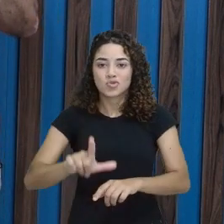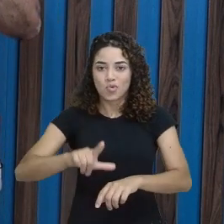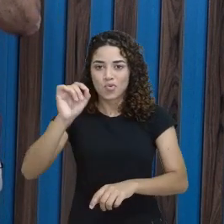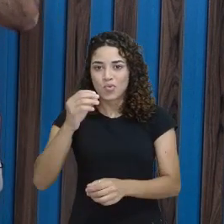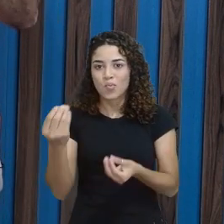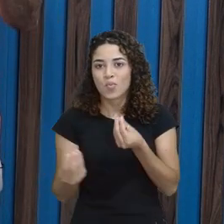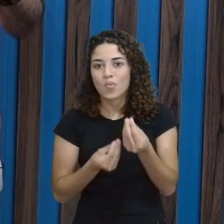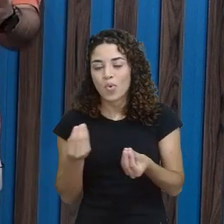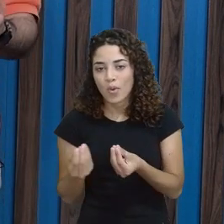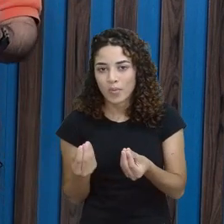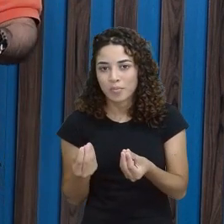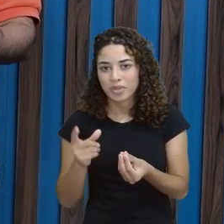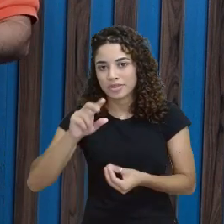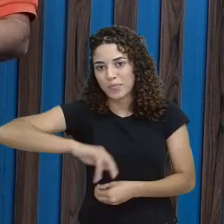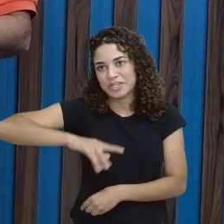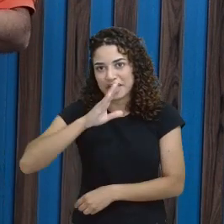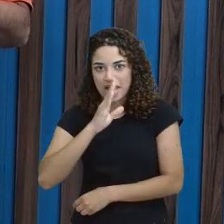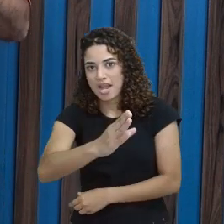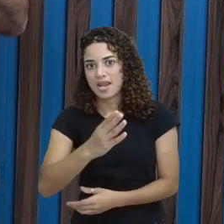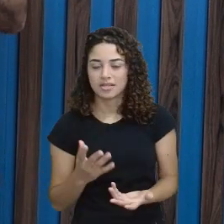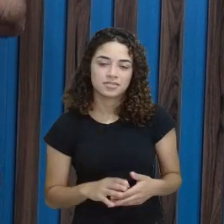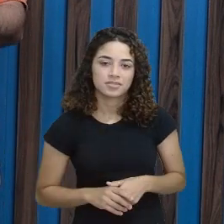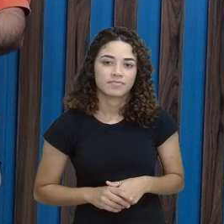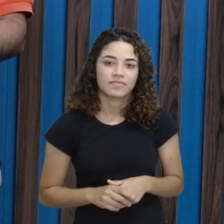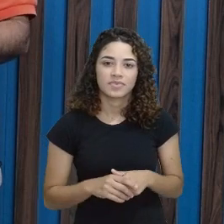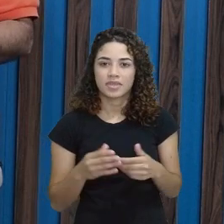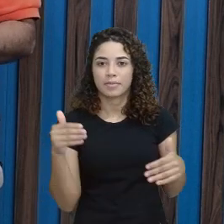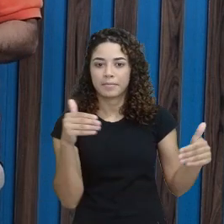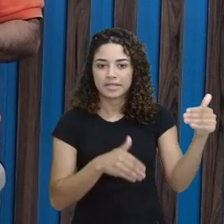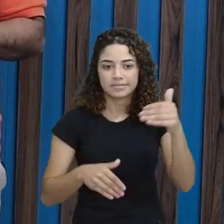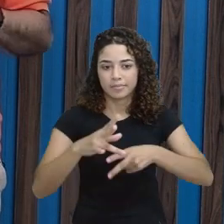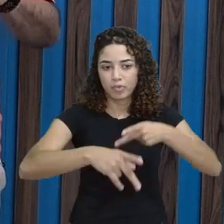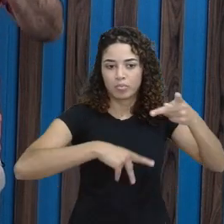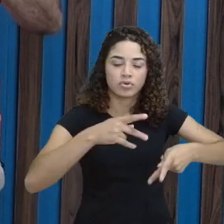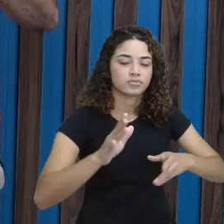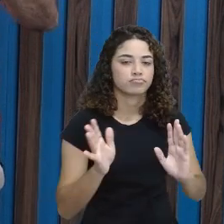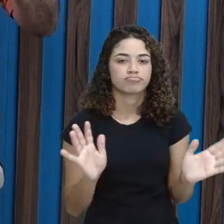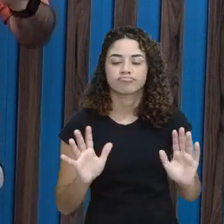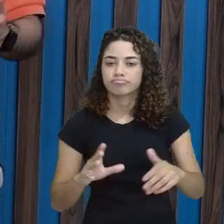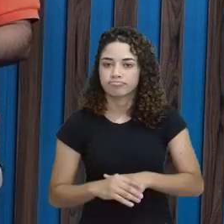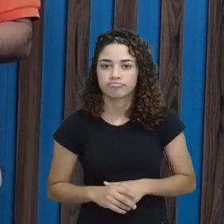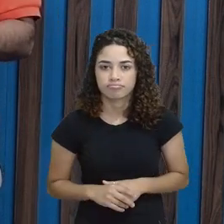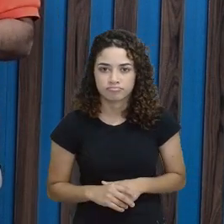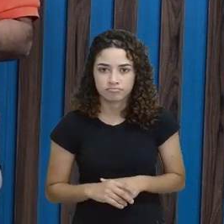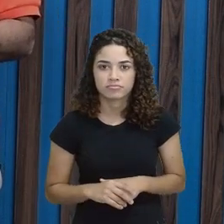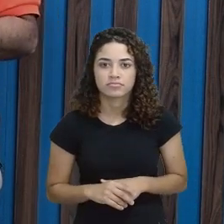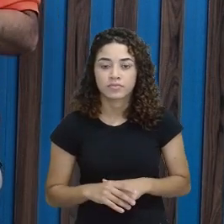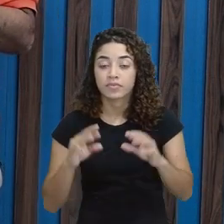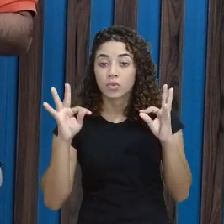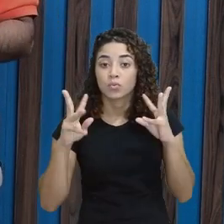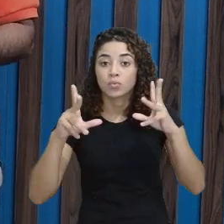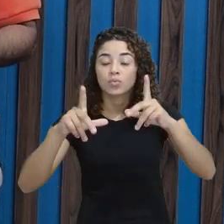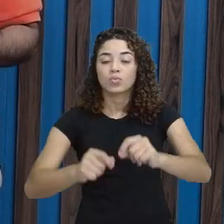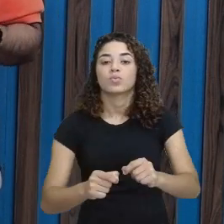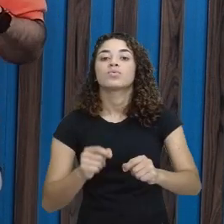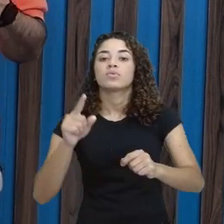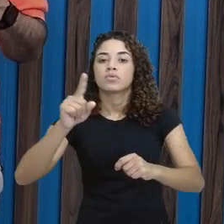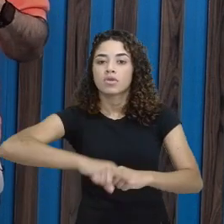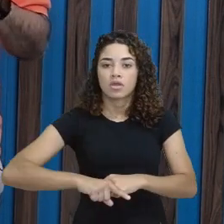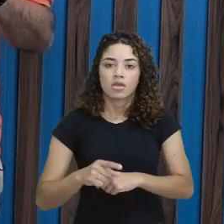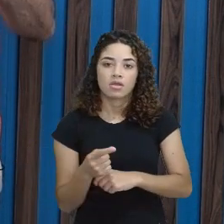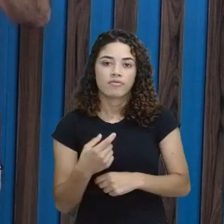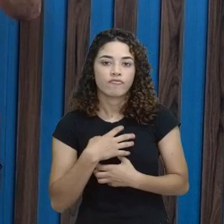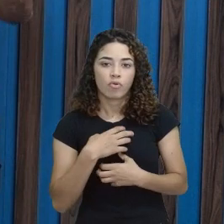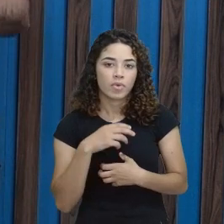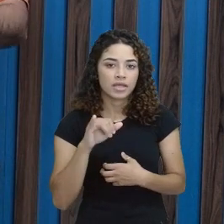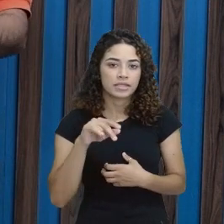forma não direta, né? Sem a participação da população ali. Todos eles eleitos de forma indireta,